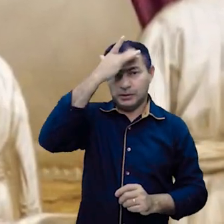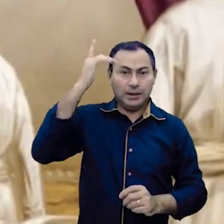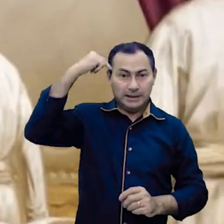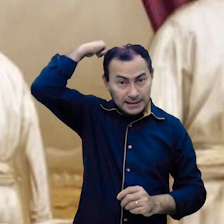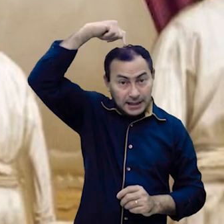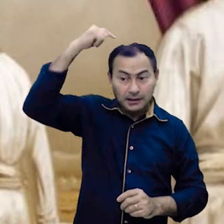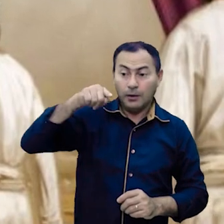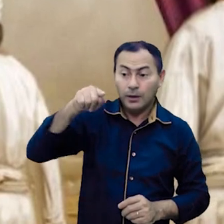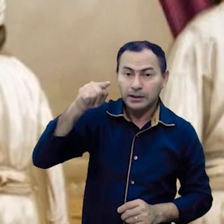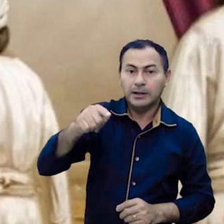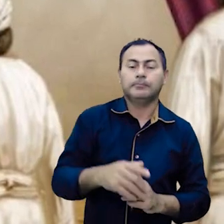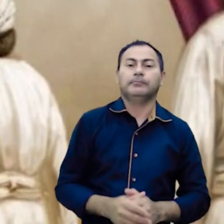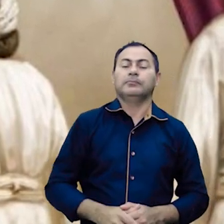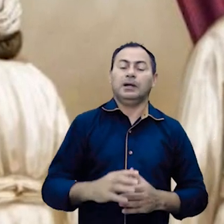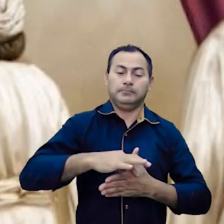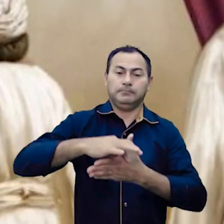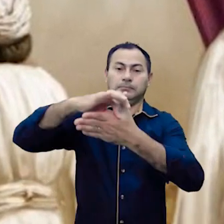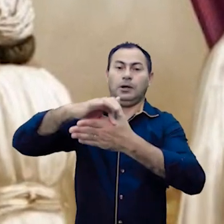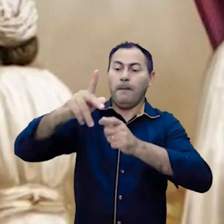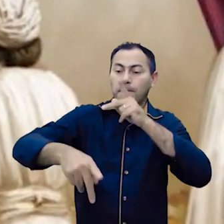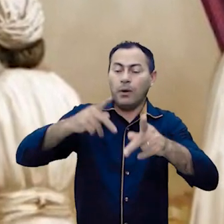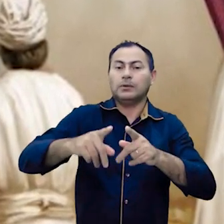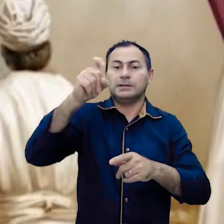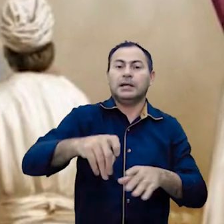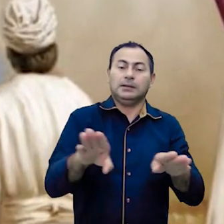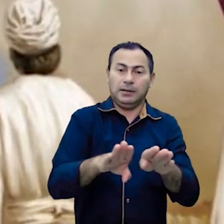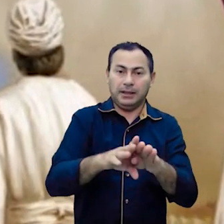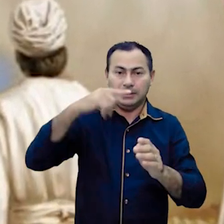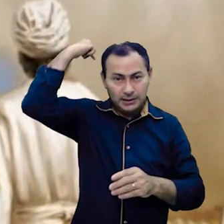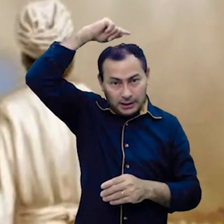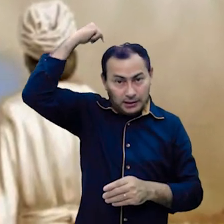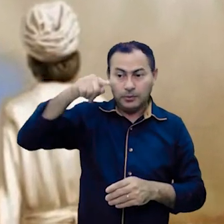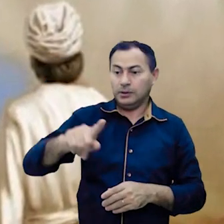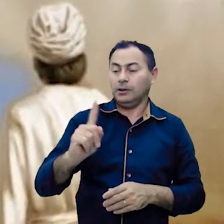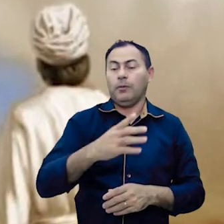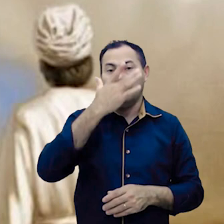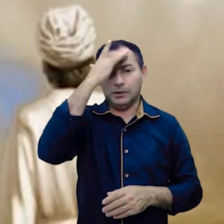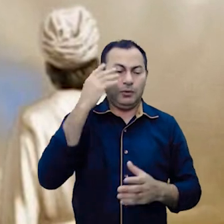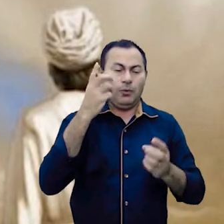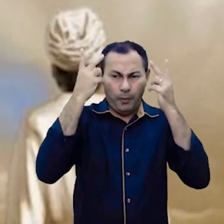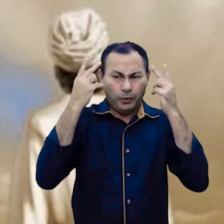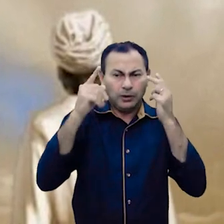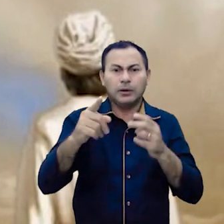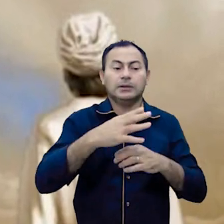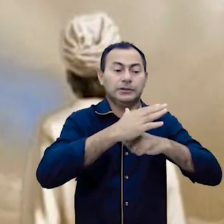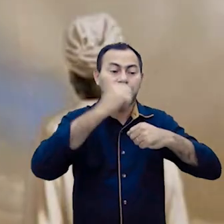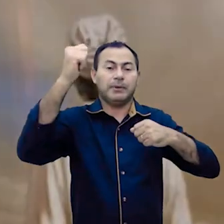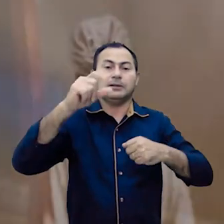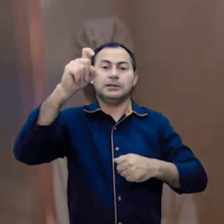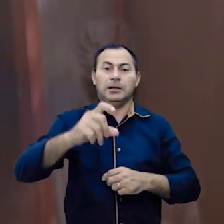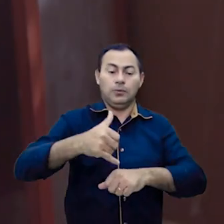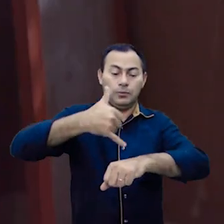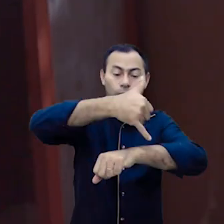você é um homem Santo você está liderando o povo para serem também Santos você não é Um Homem Comum você